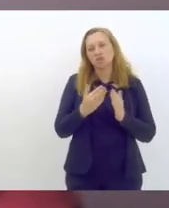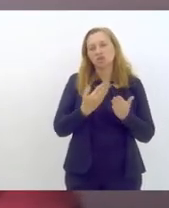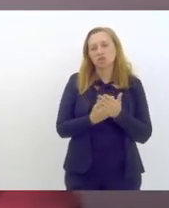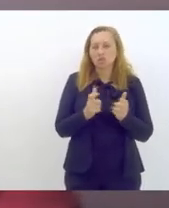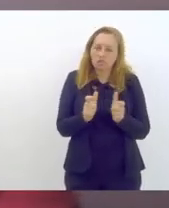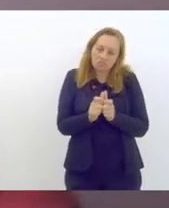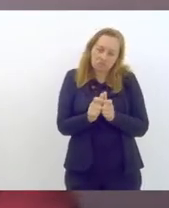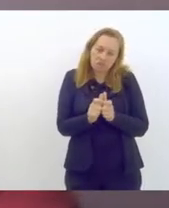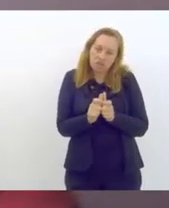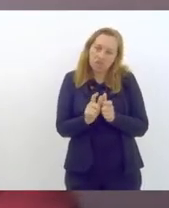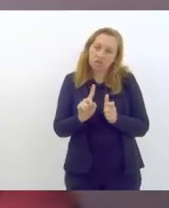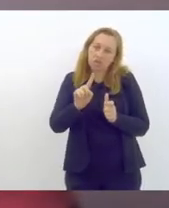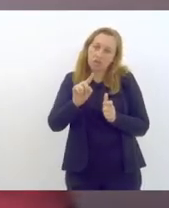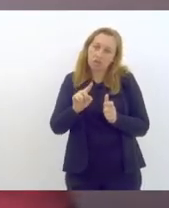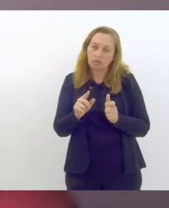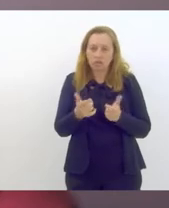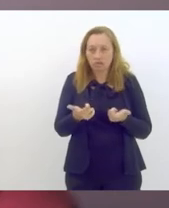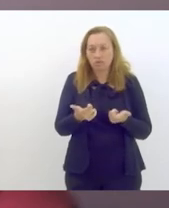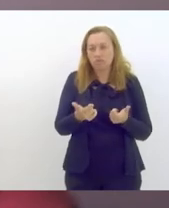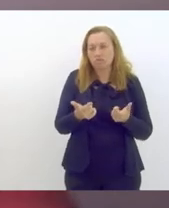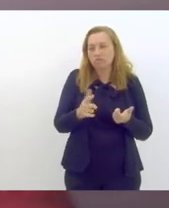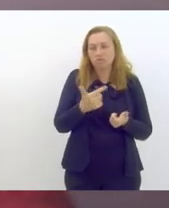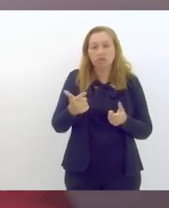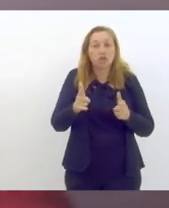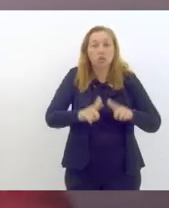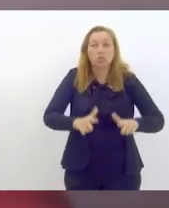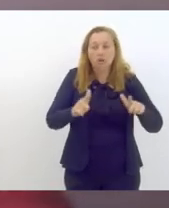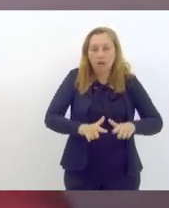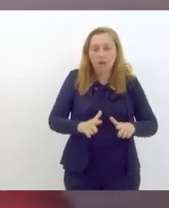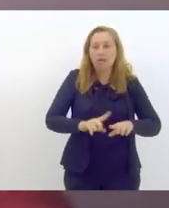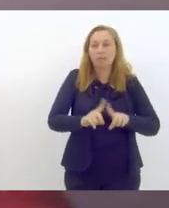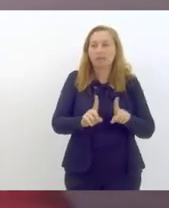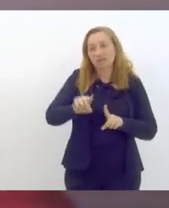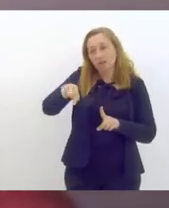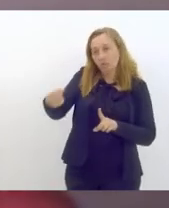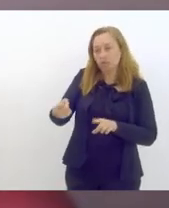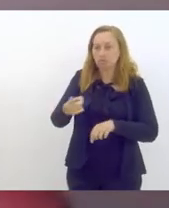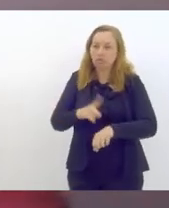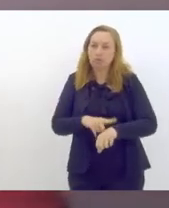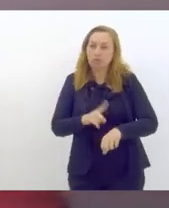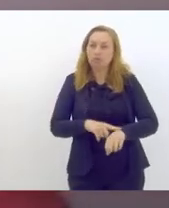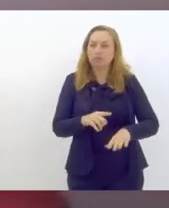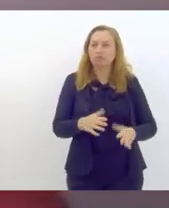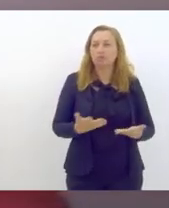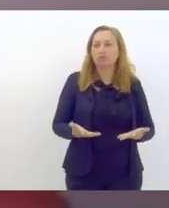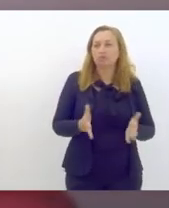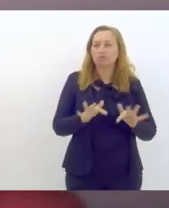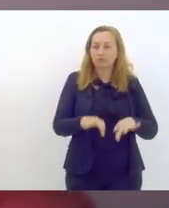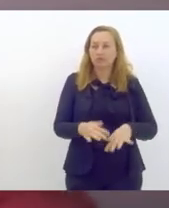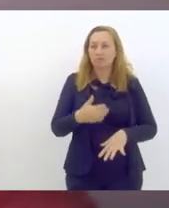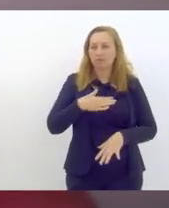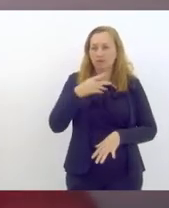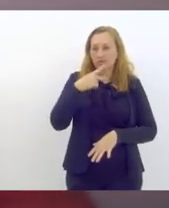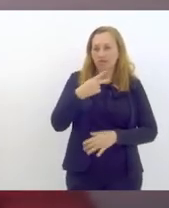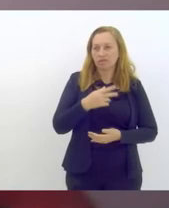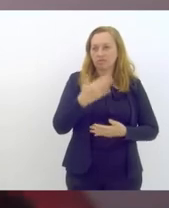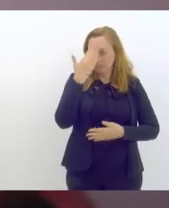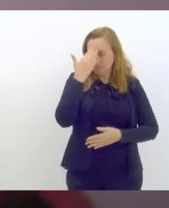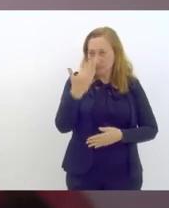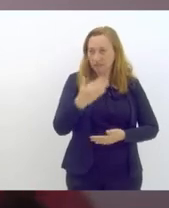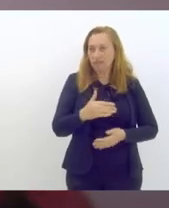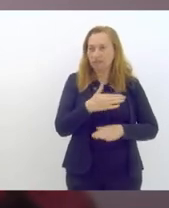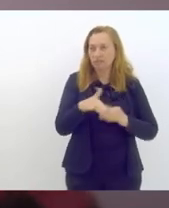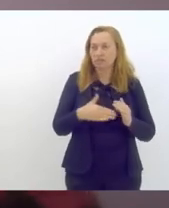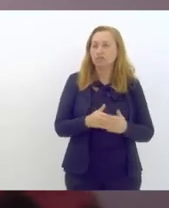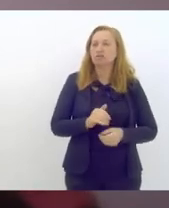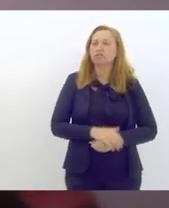como isso seria colocado, né, mas isso já é uma outra etapa. Enfim, encerro a minha fala. Obrigado a